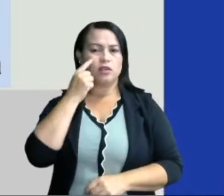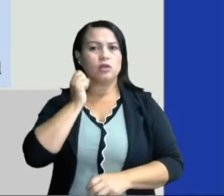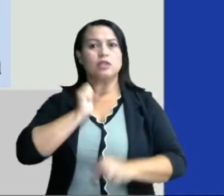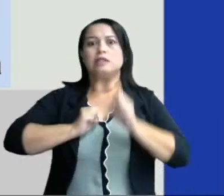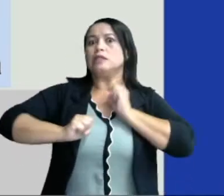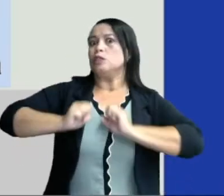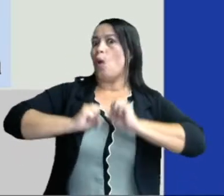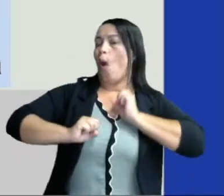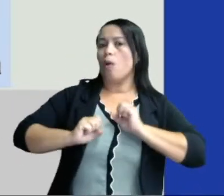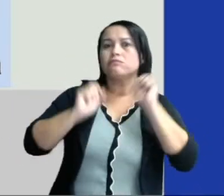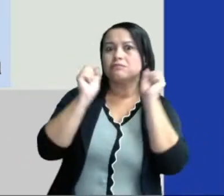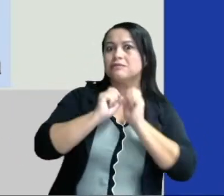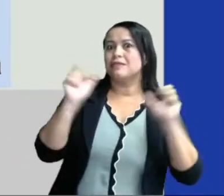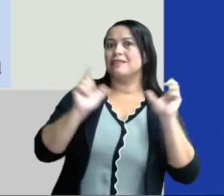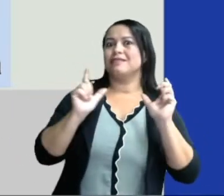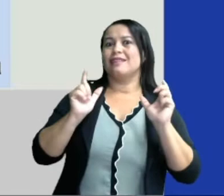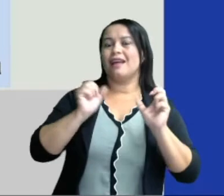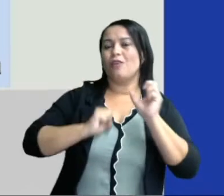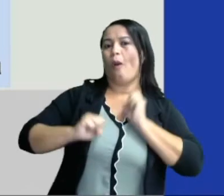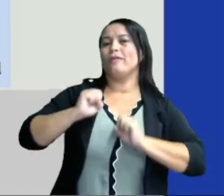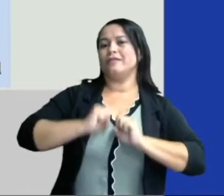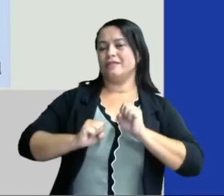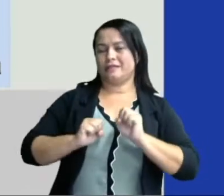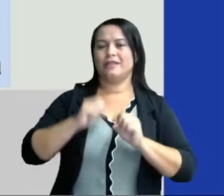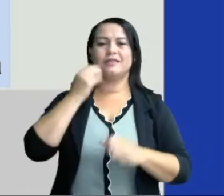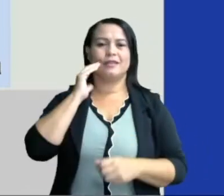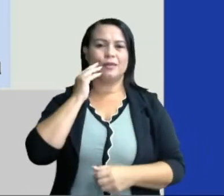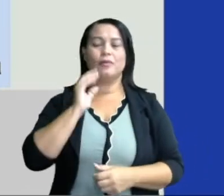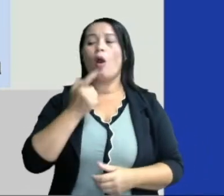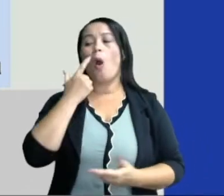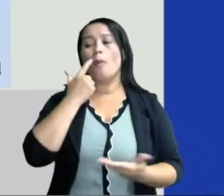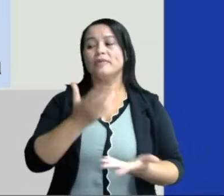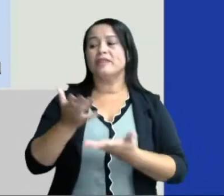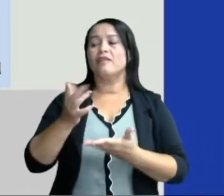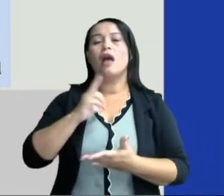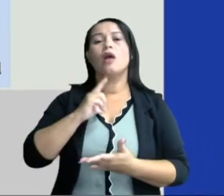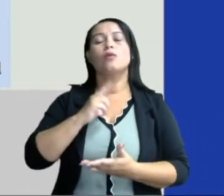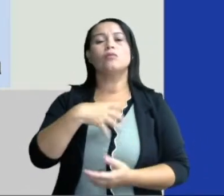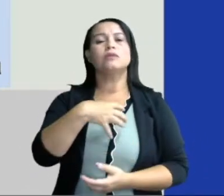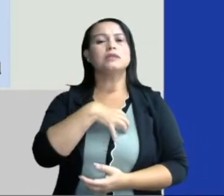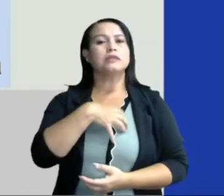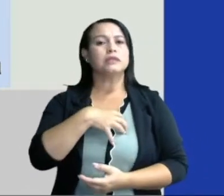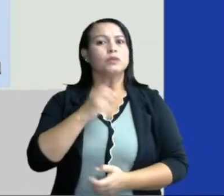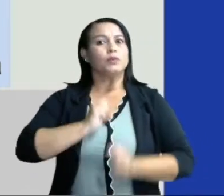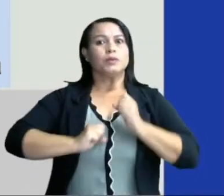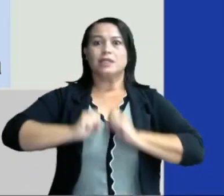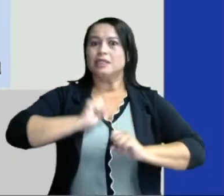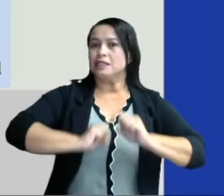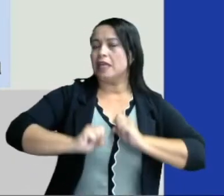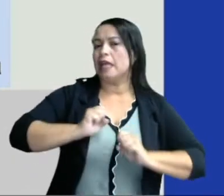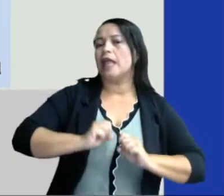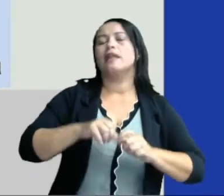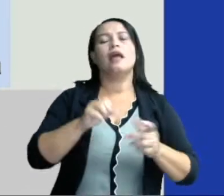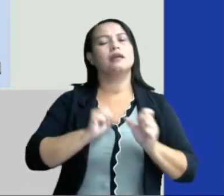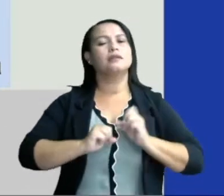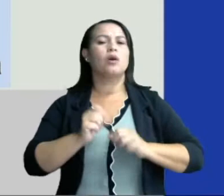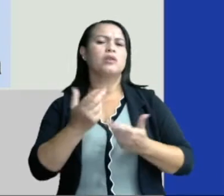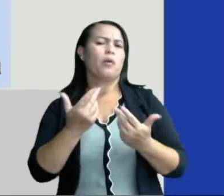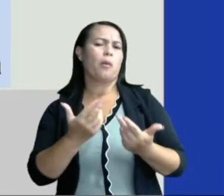de muito, que eu vou transformar em adjetivo. Então, ó, estou muito cheia de ansiedade,